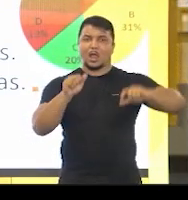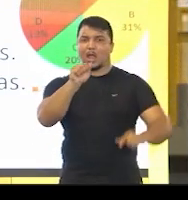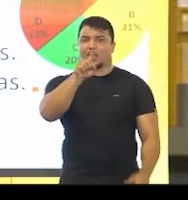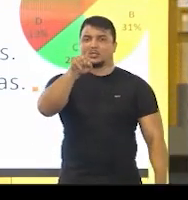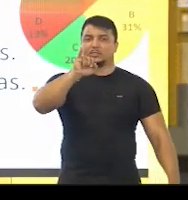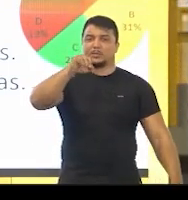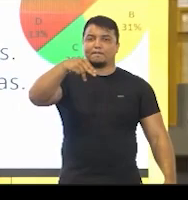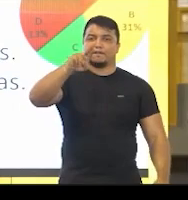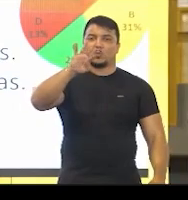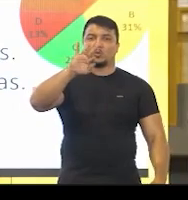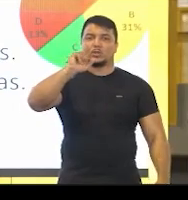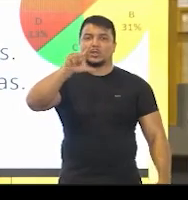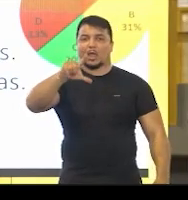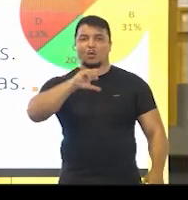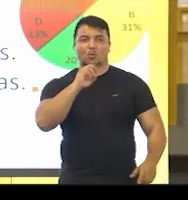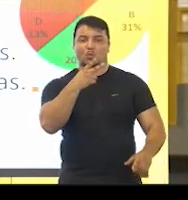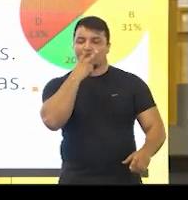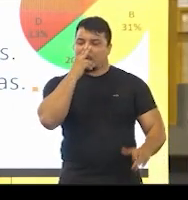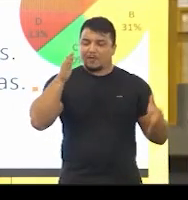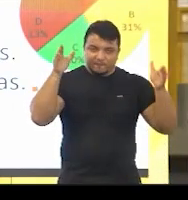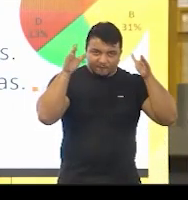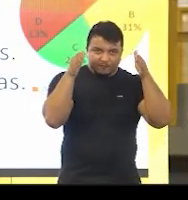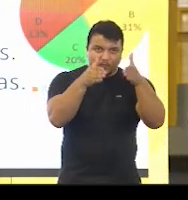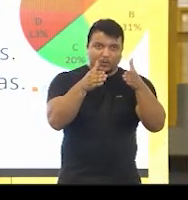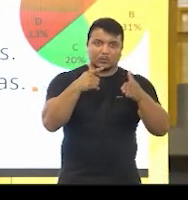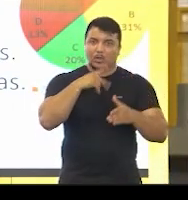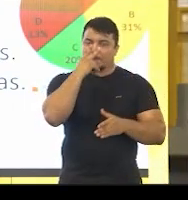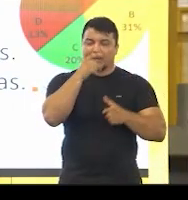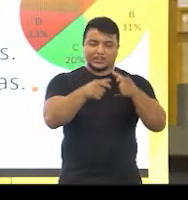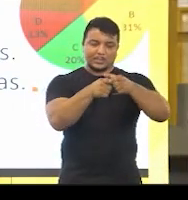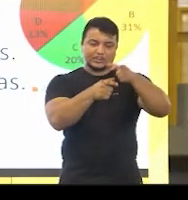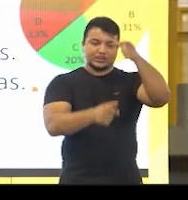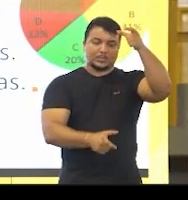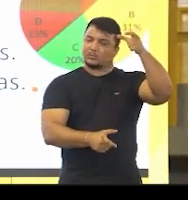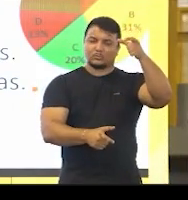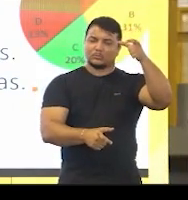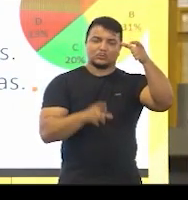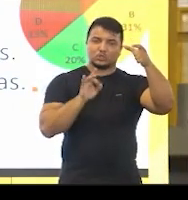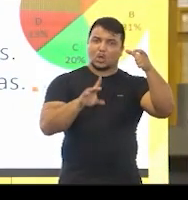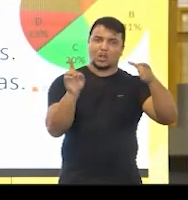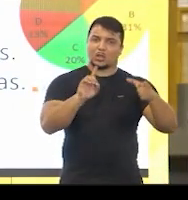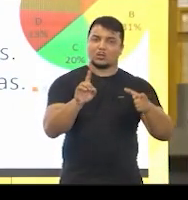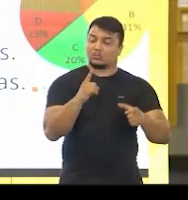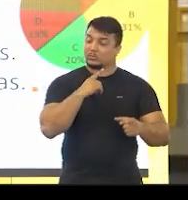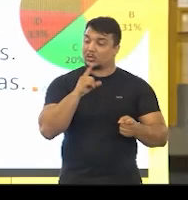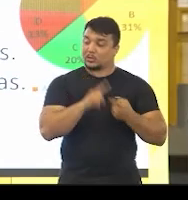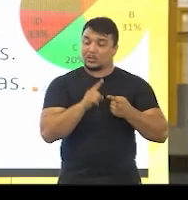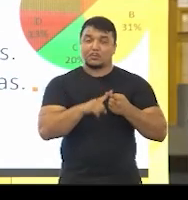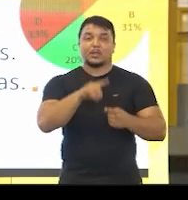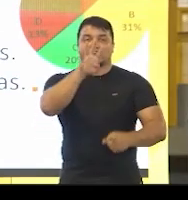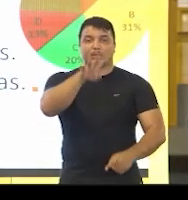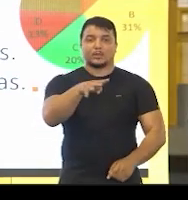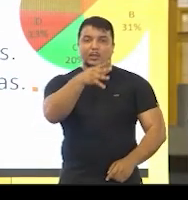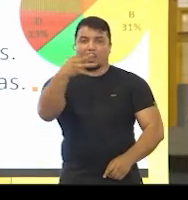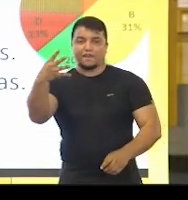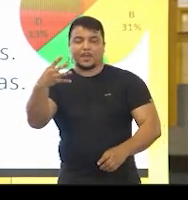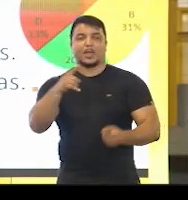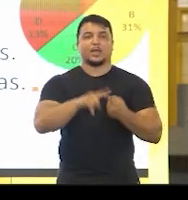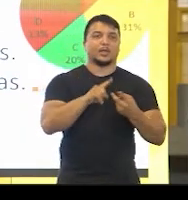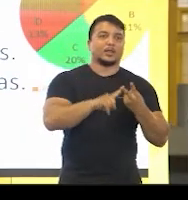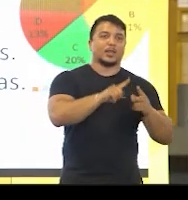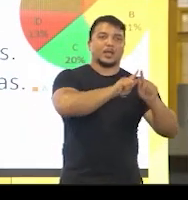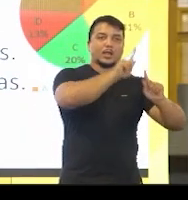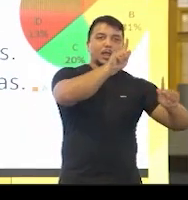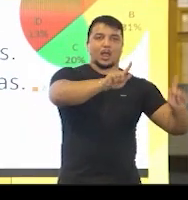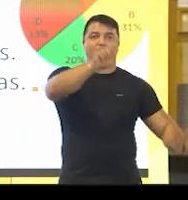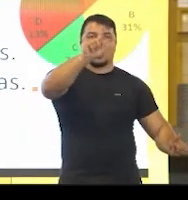azimutal, uma projeção cônica, uma projeção cilíndrica. Não é só isso. Tabelas,